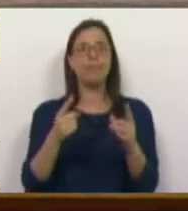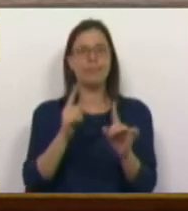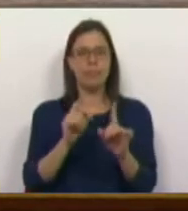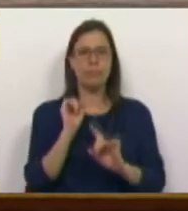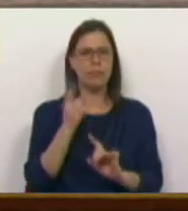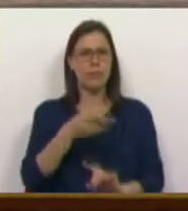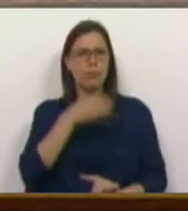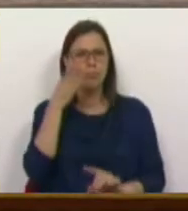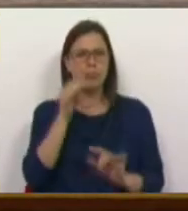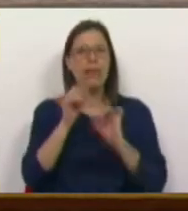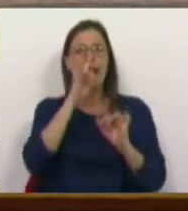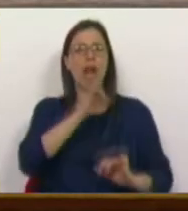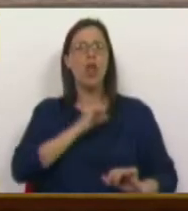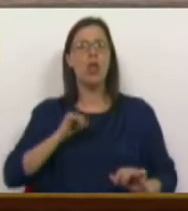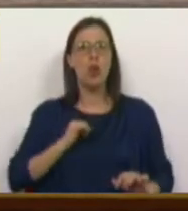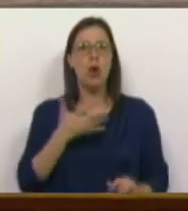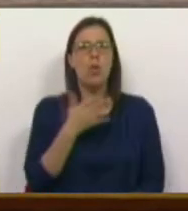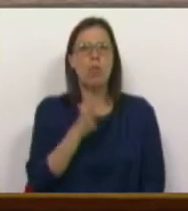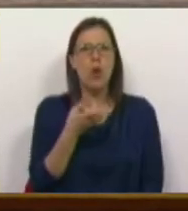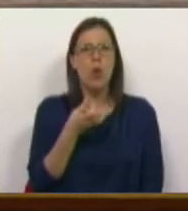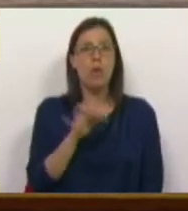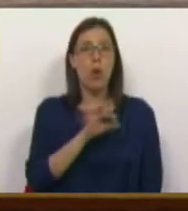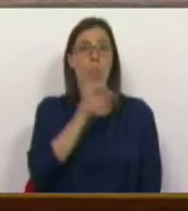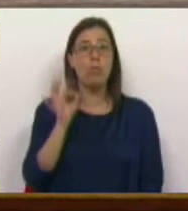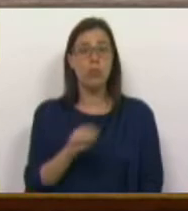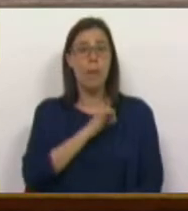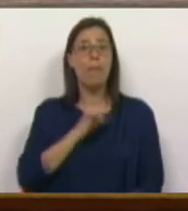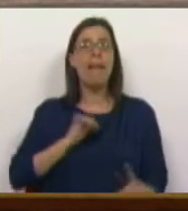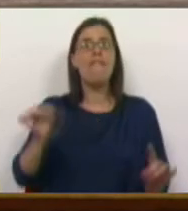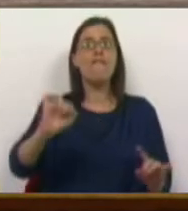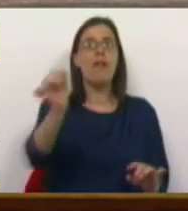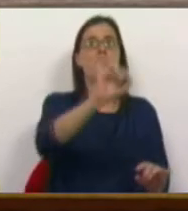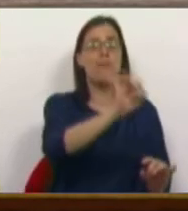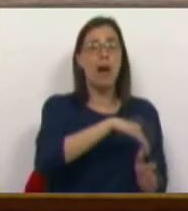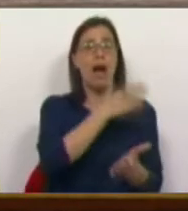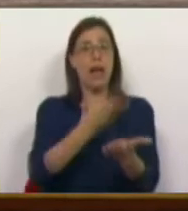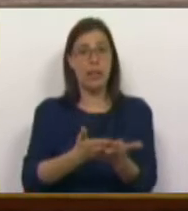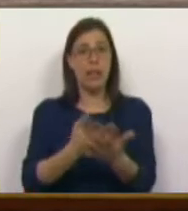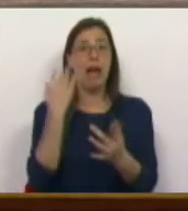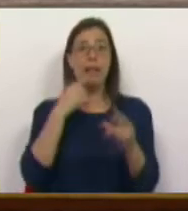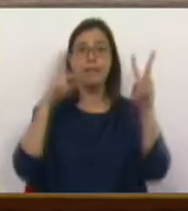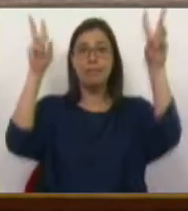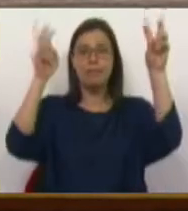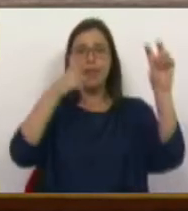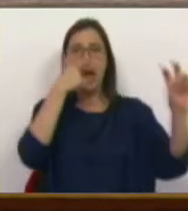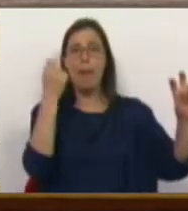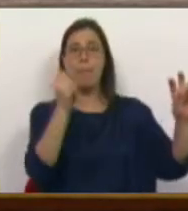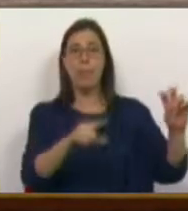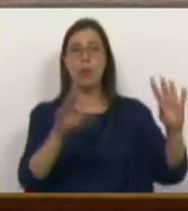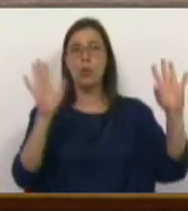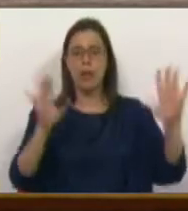relativa rapidez os donos de cerca de 98% das propriedades, até então ditas